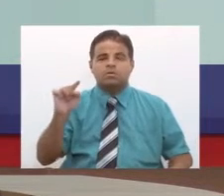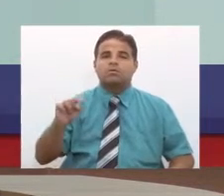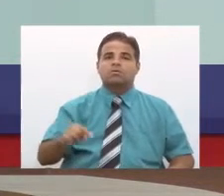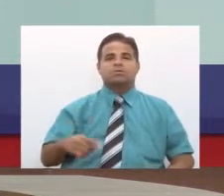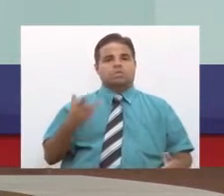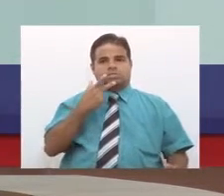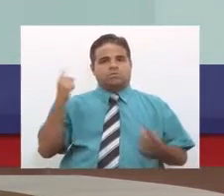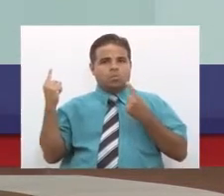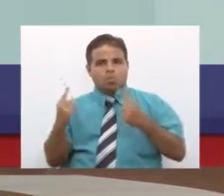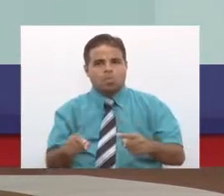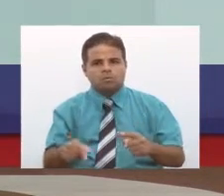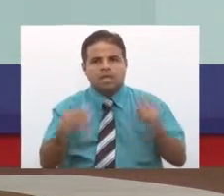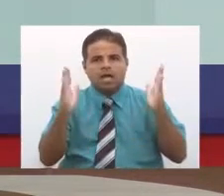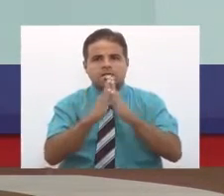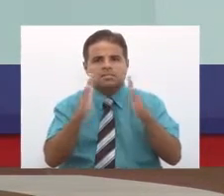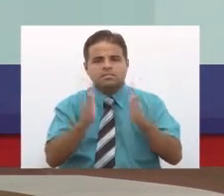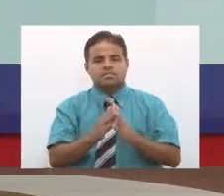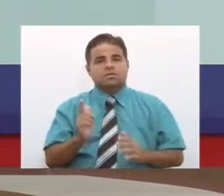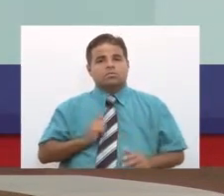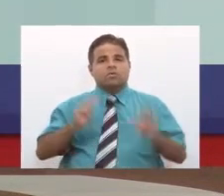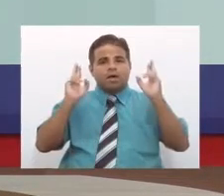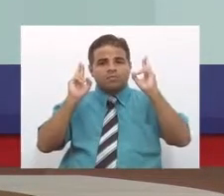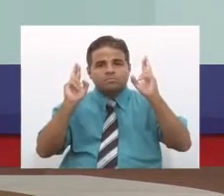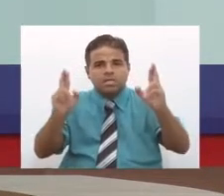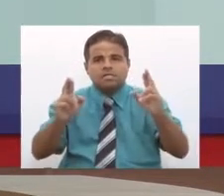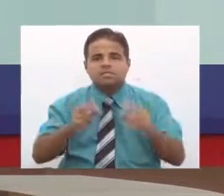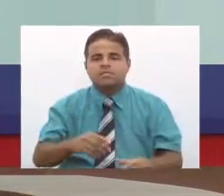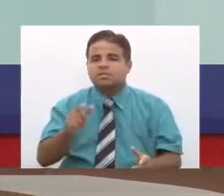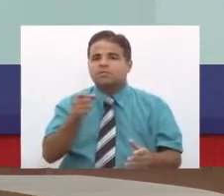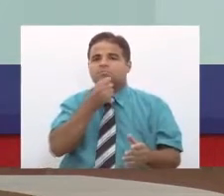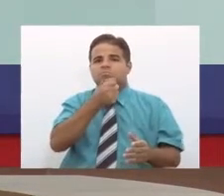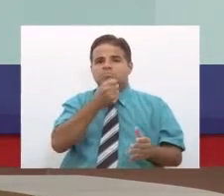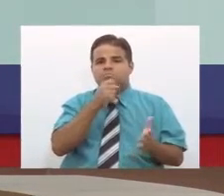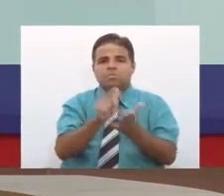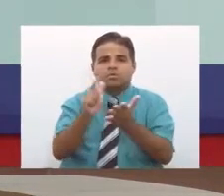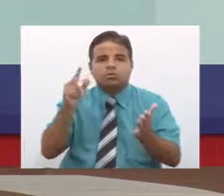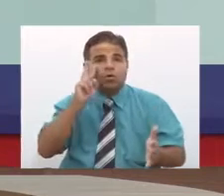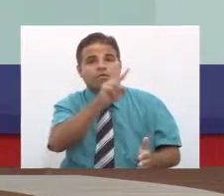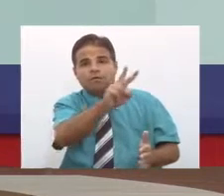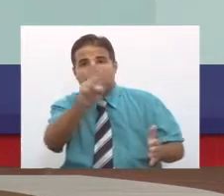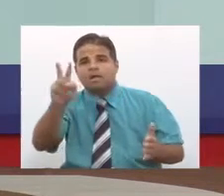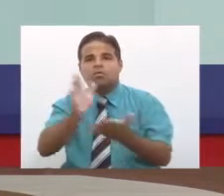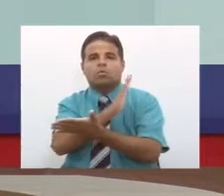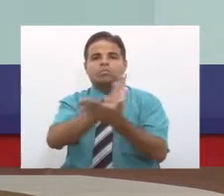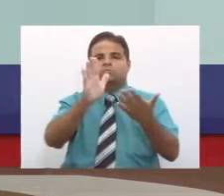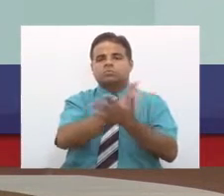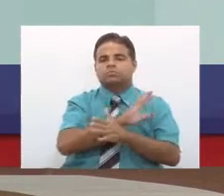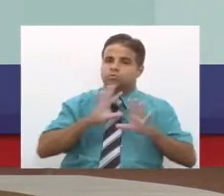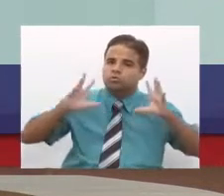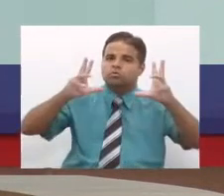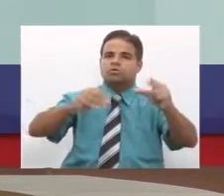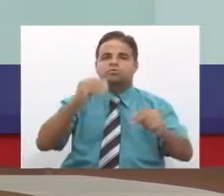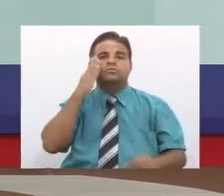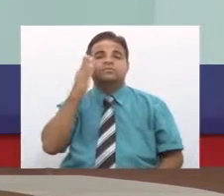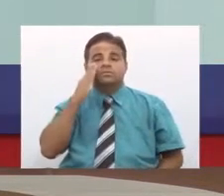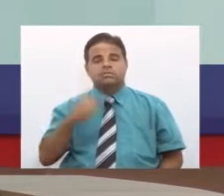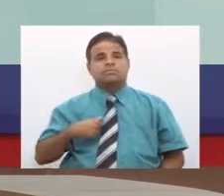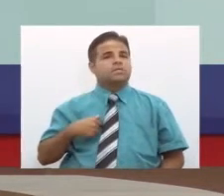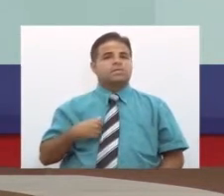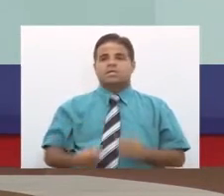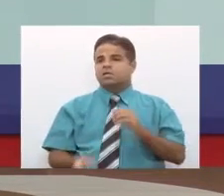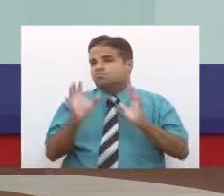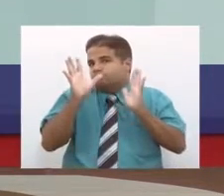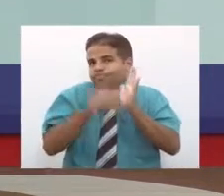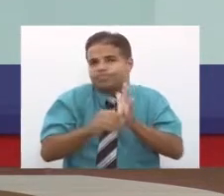contra esta casa. Eu tenho o maior respeito pela imprensa, estou vendo aqui alguns jornalistas, todos sabem que eu jamais me